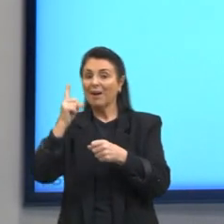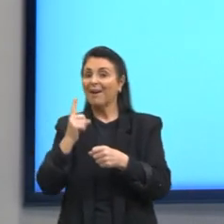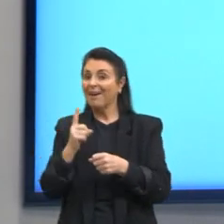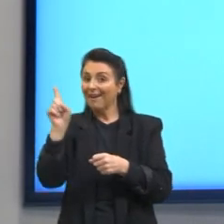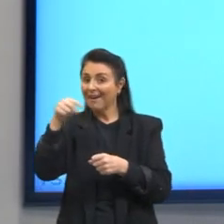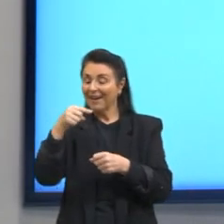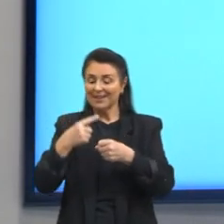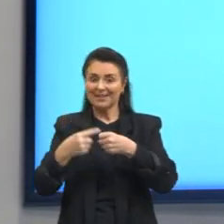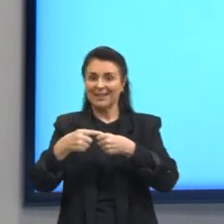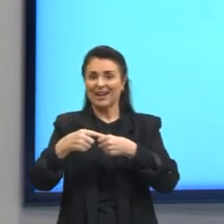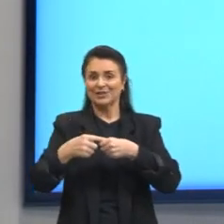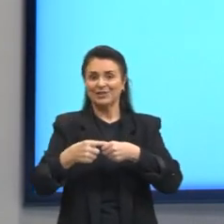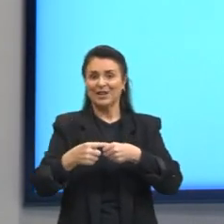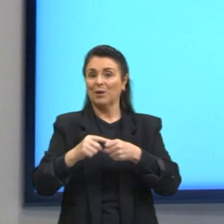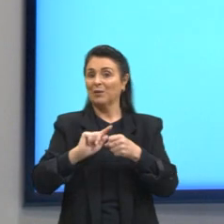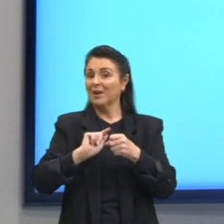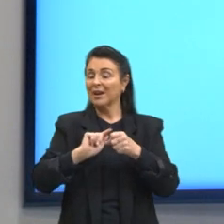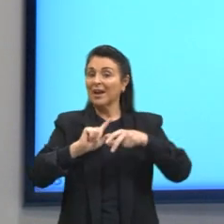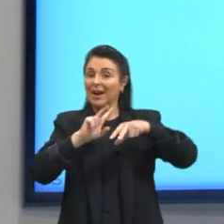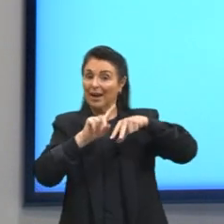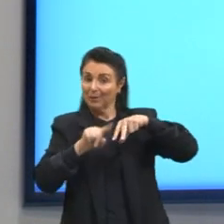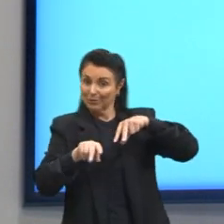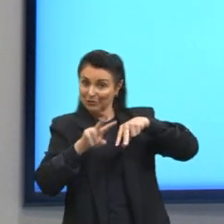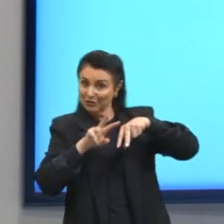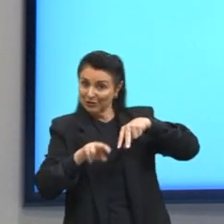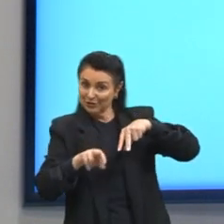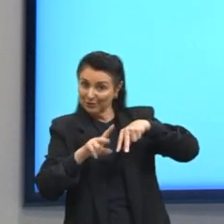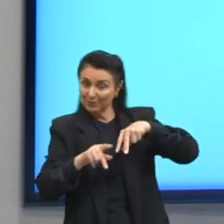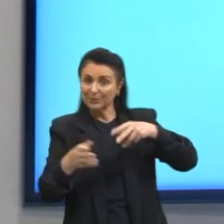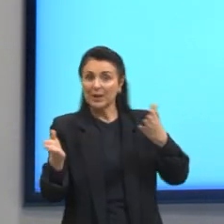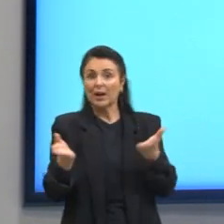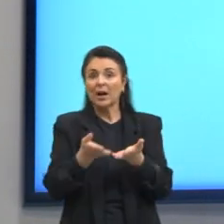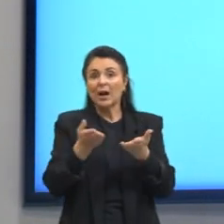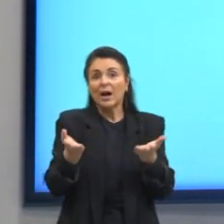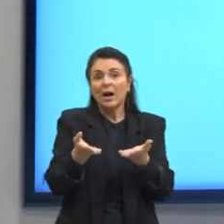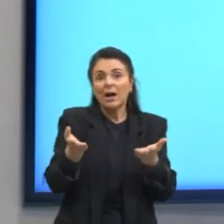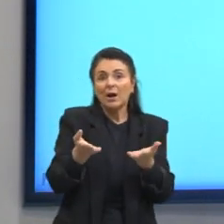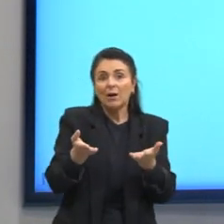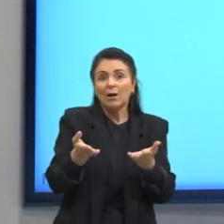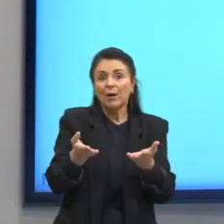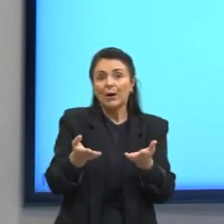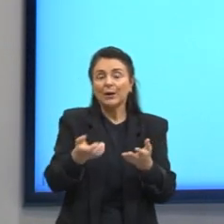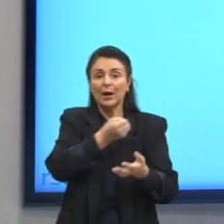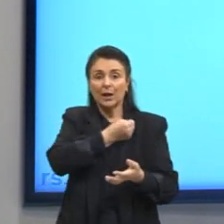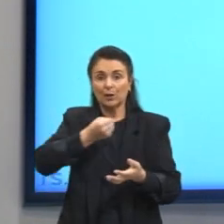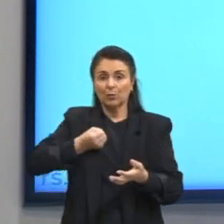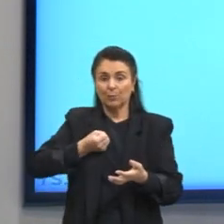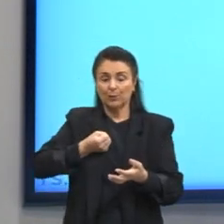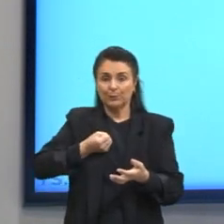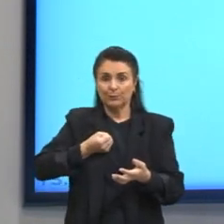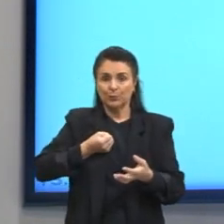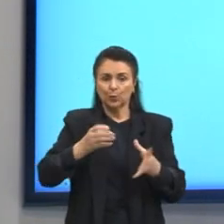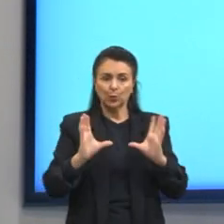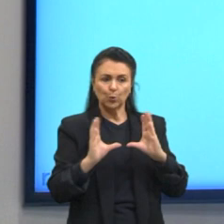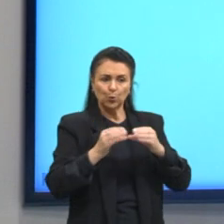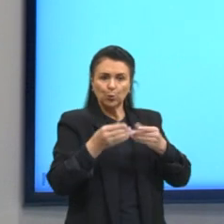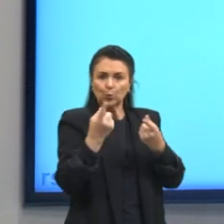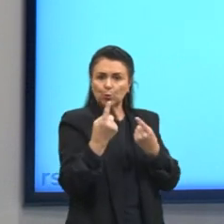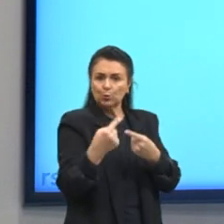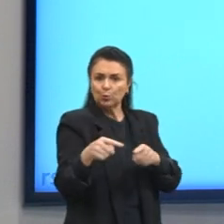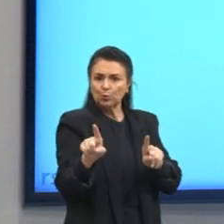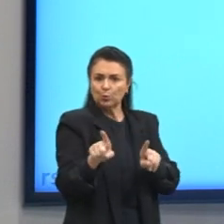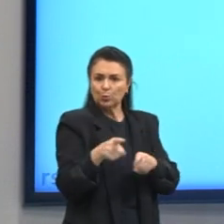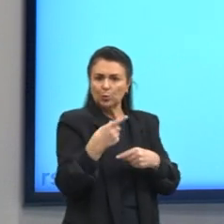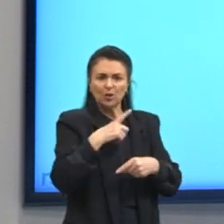gênero você vai precisa de número a banda se apresentou ontem tocaram de tudo e a